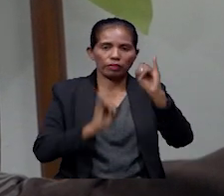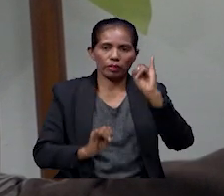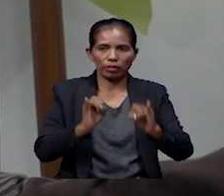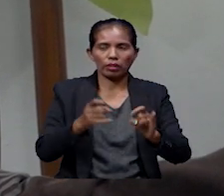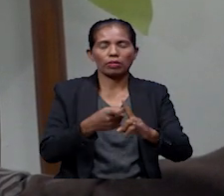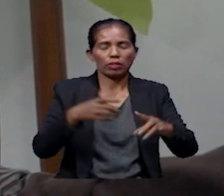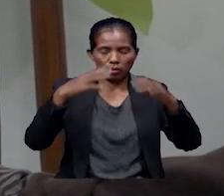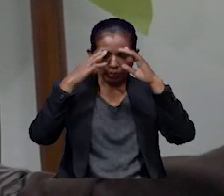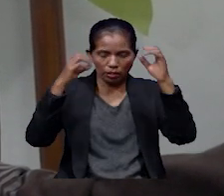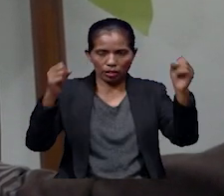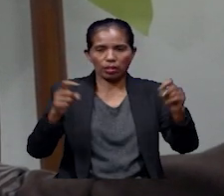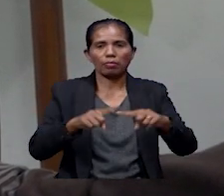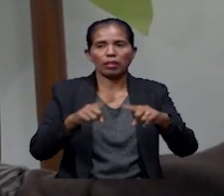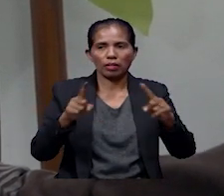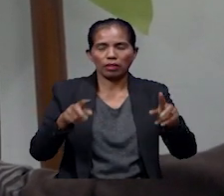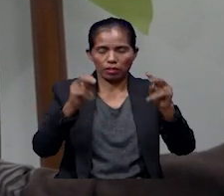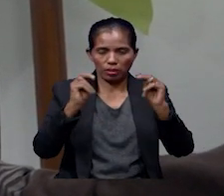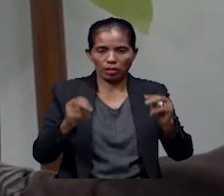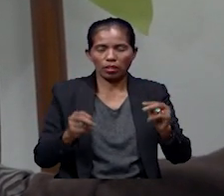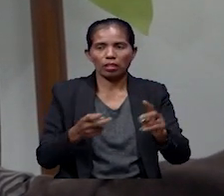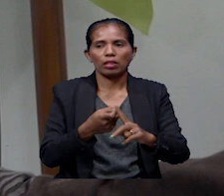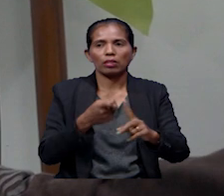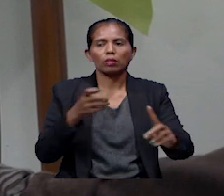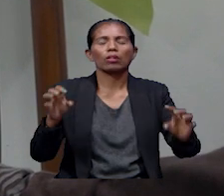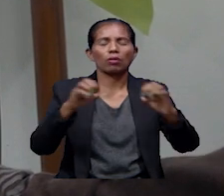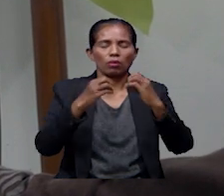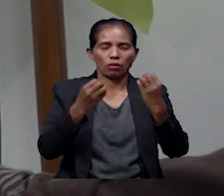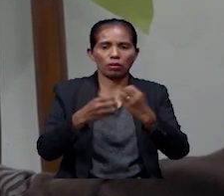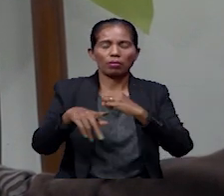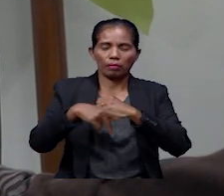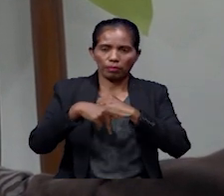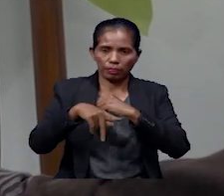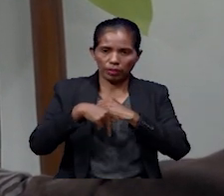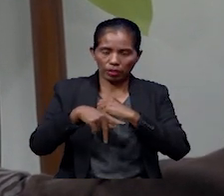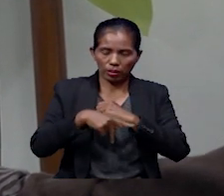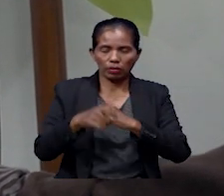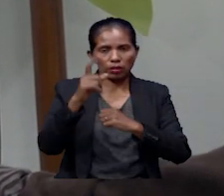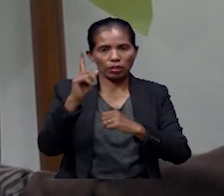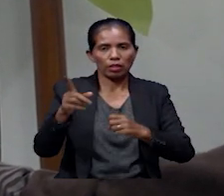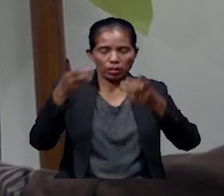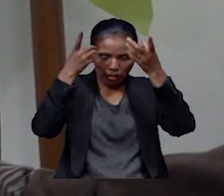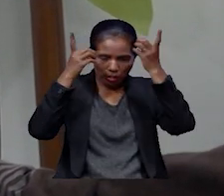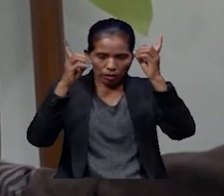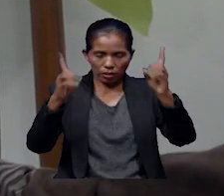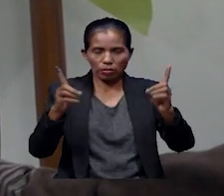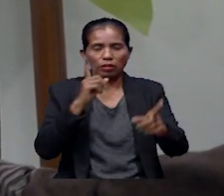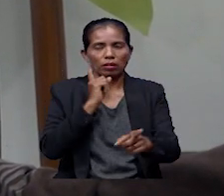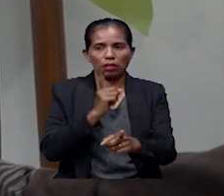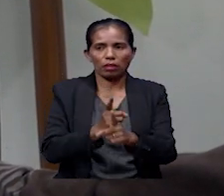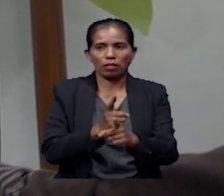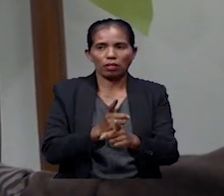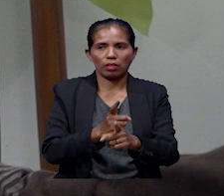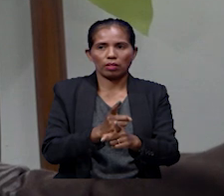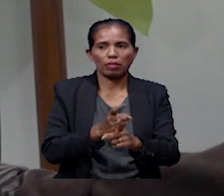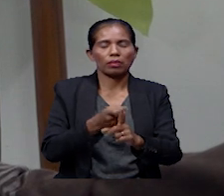fosse presidente, né, bem, tem que ler os órgãos partidários, ida, né, bem, mas que sei, fosse decisão coletiva, mas interessa